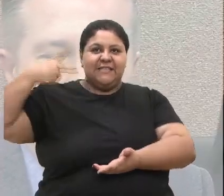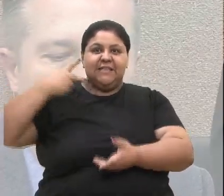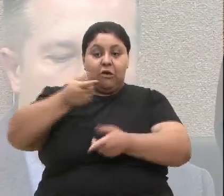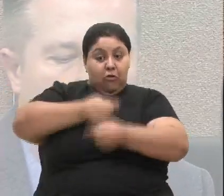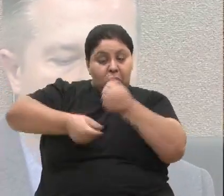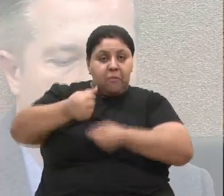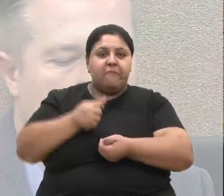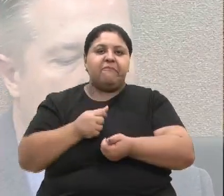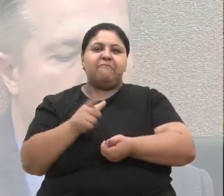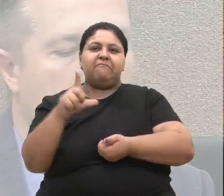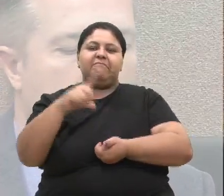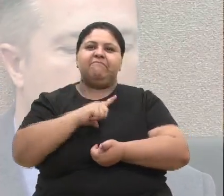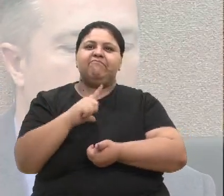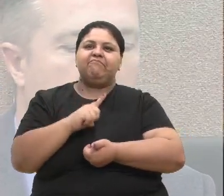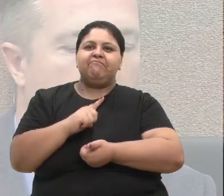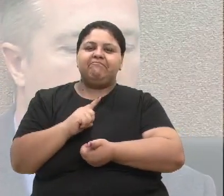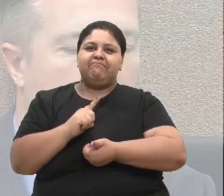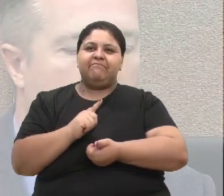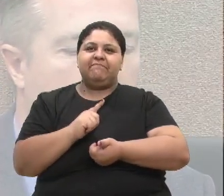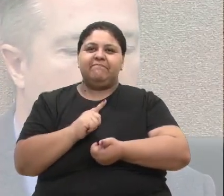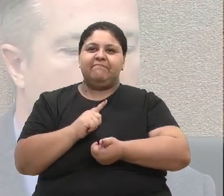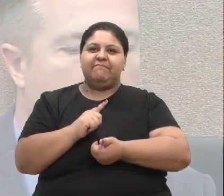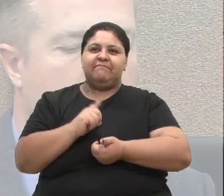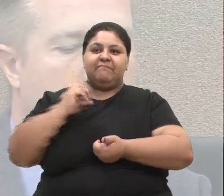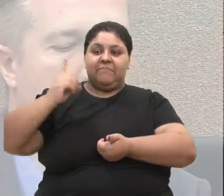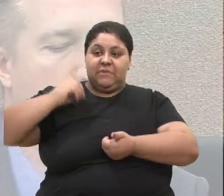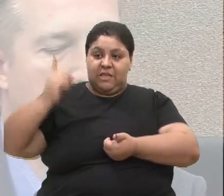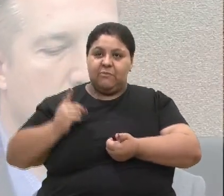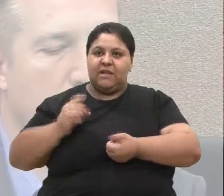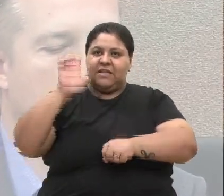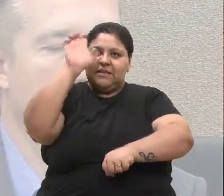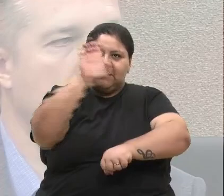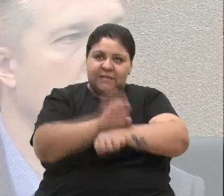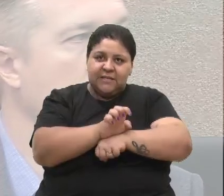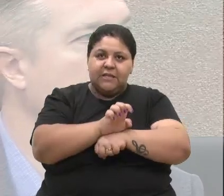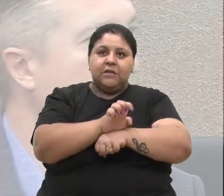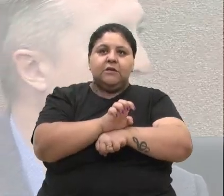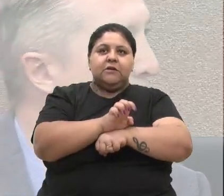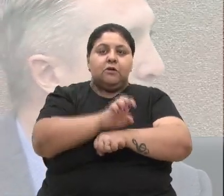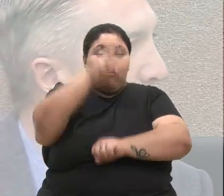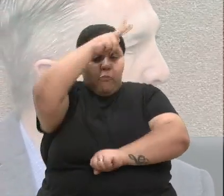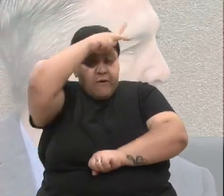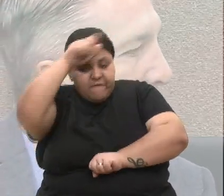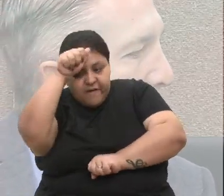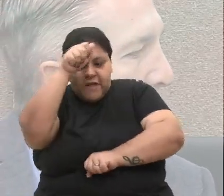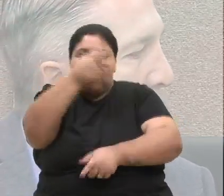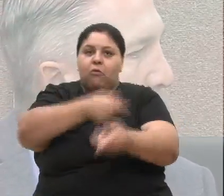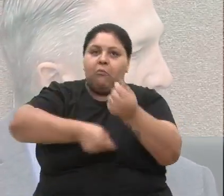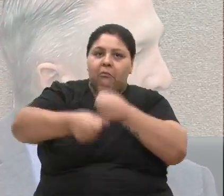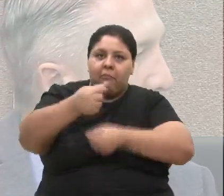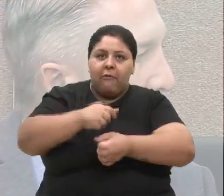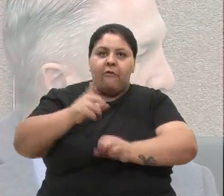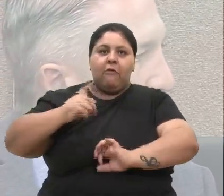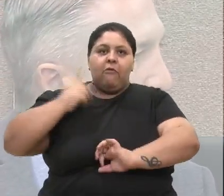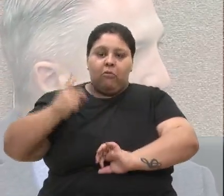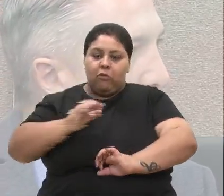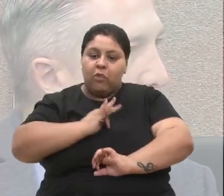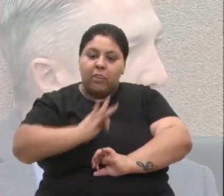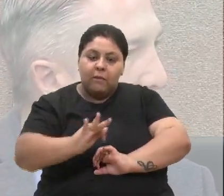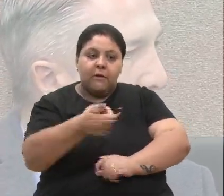economistas, temos deputado estadual economista, temos um prefeito economista, temos um deputado